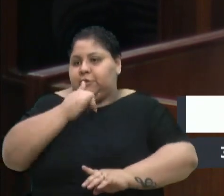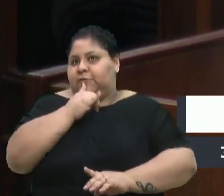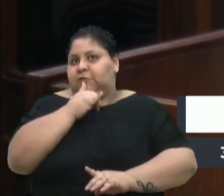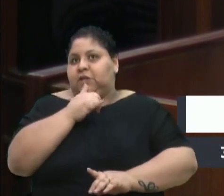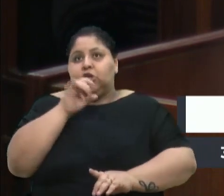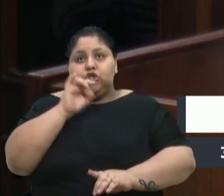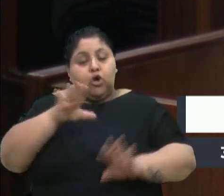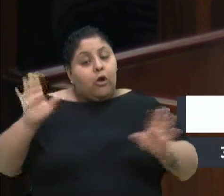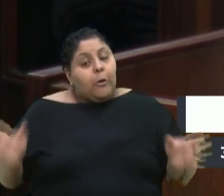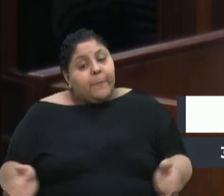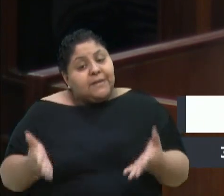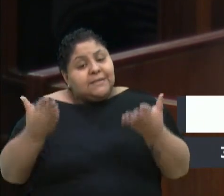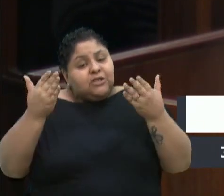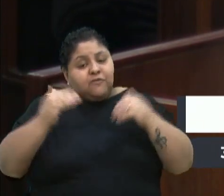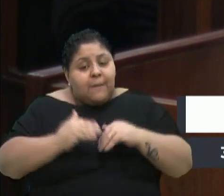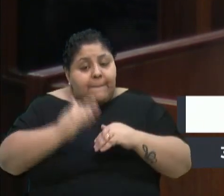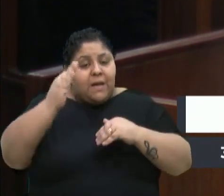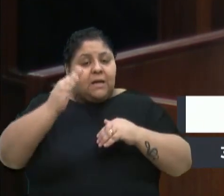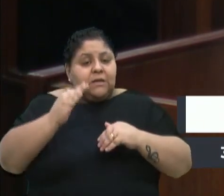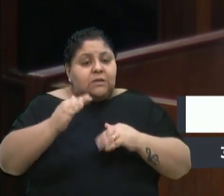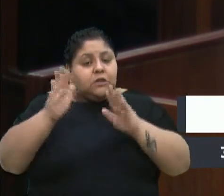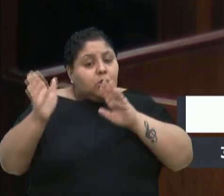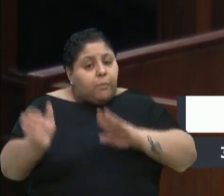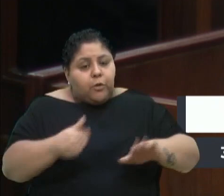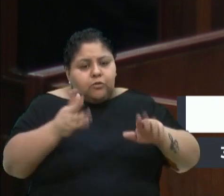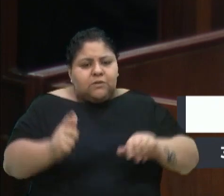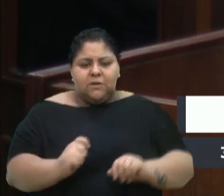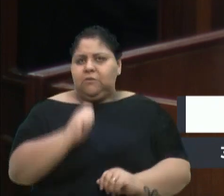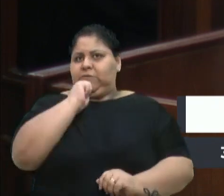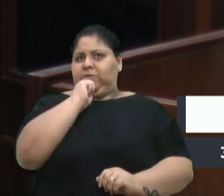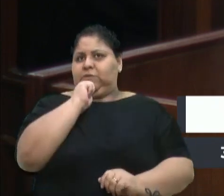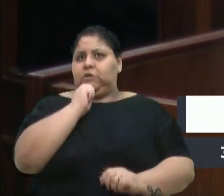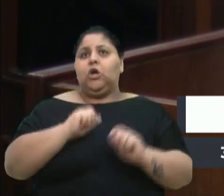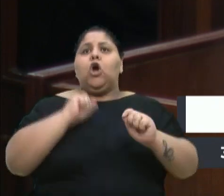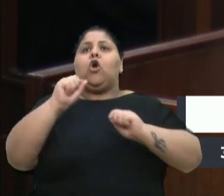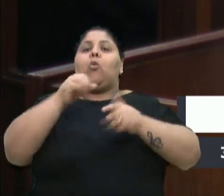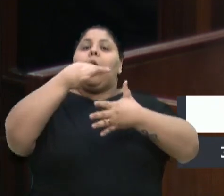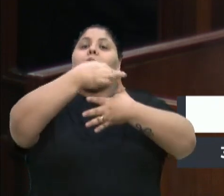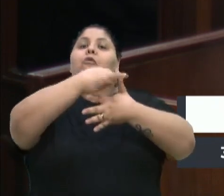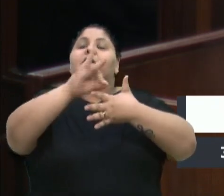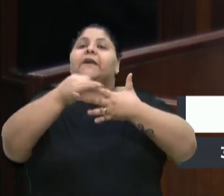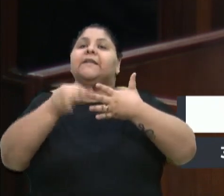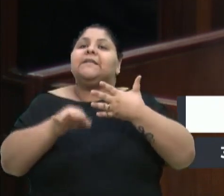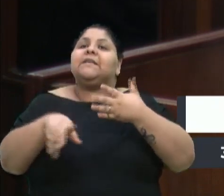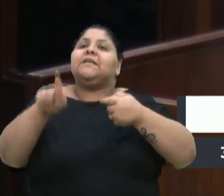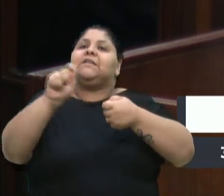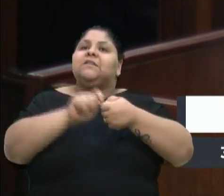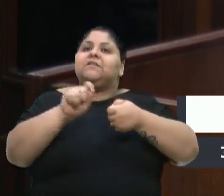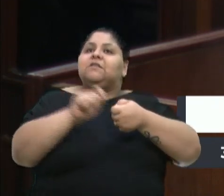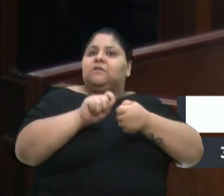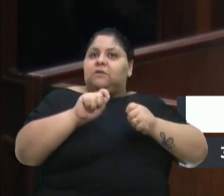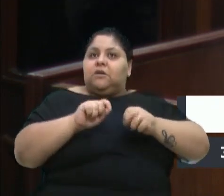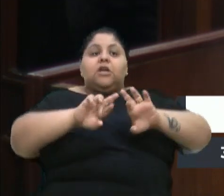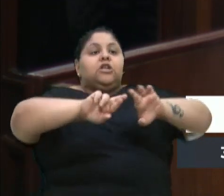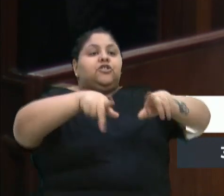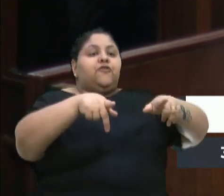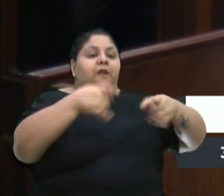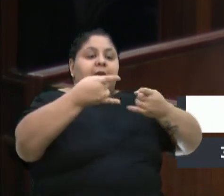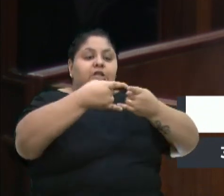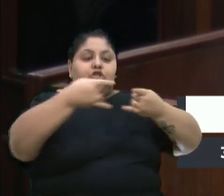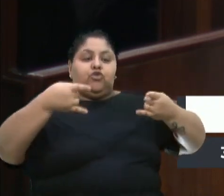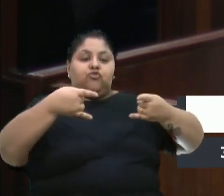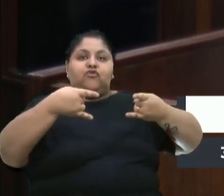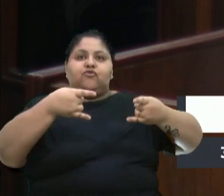mais produção ainda. Eu quero saber qual é o critério que se adota, se não for um talão de nota,